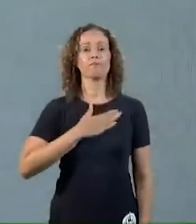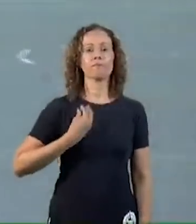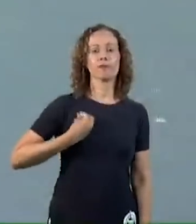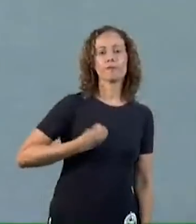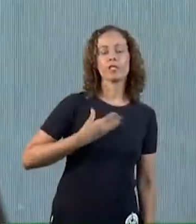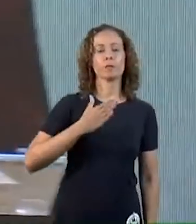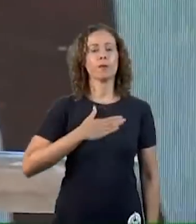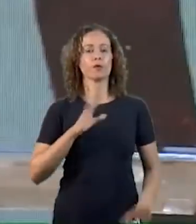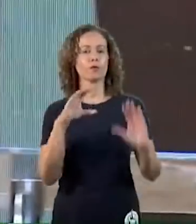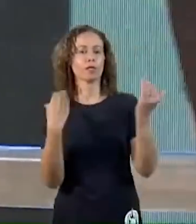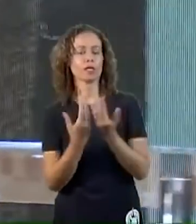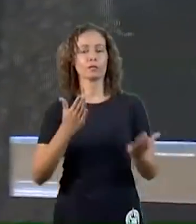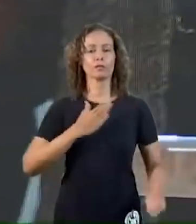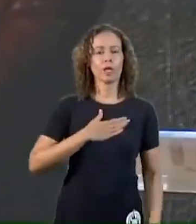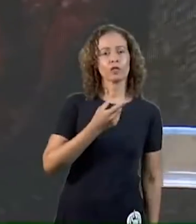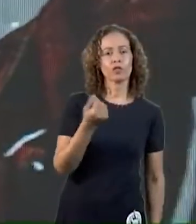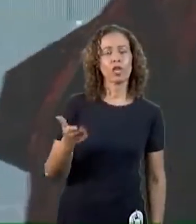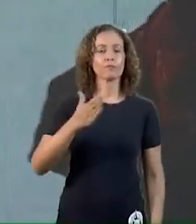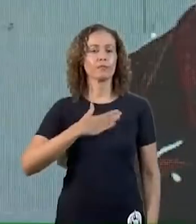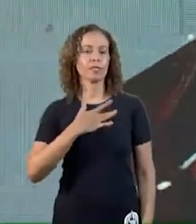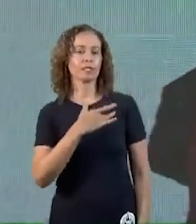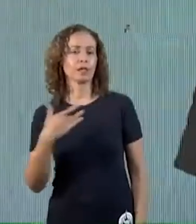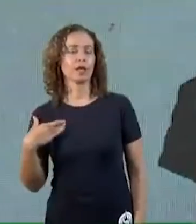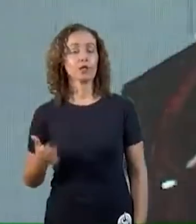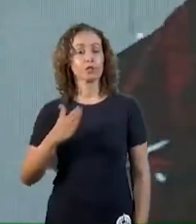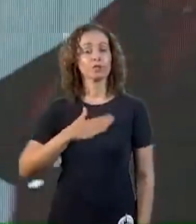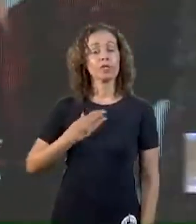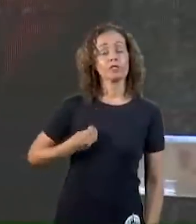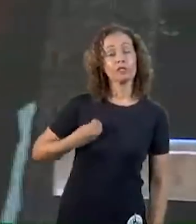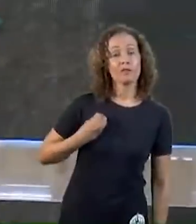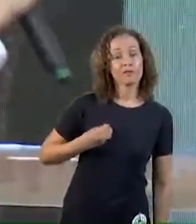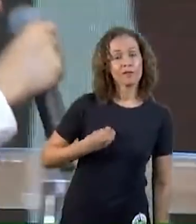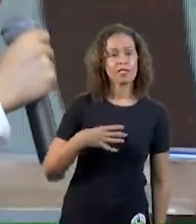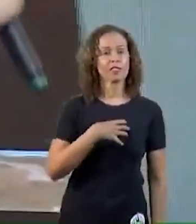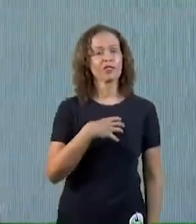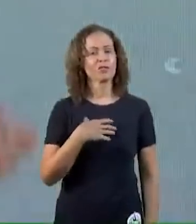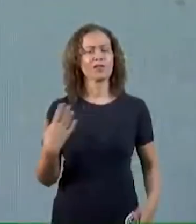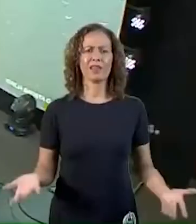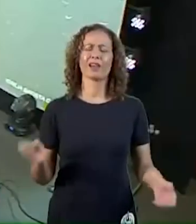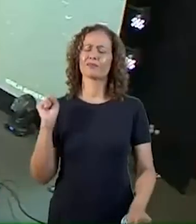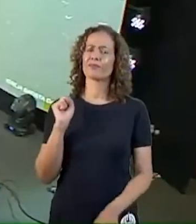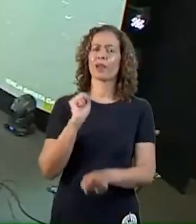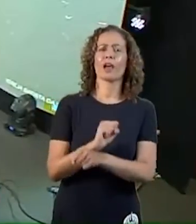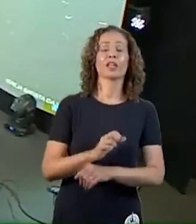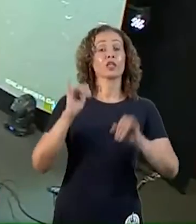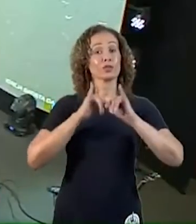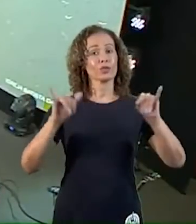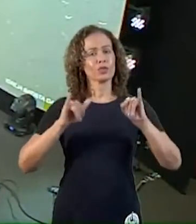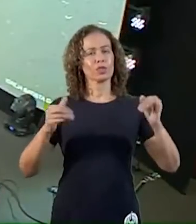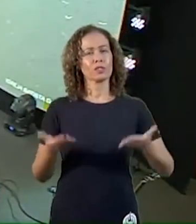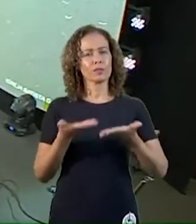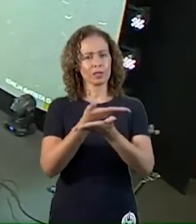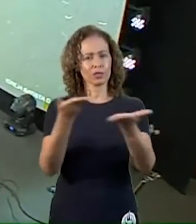meu congresso, meu dinheiro, minha saúde, minha vida sentimental. Ai, tenho uma notícia para te dar. Ou em